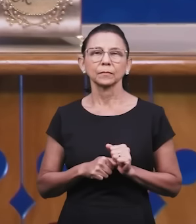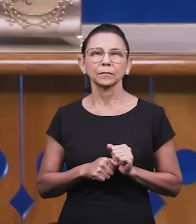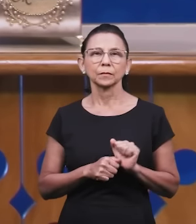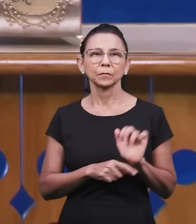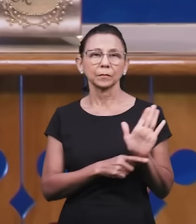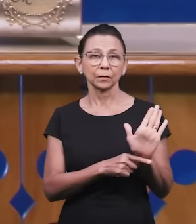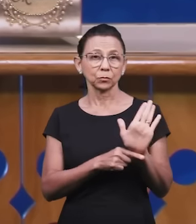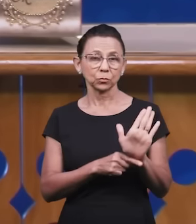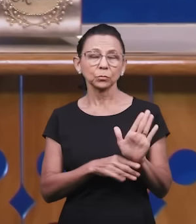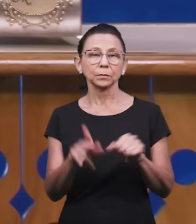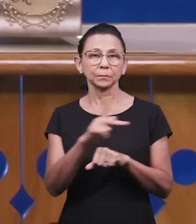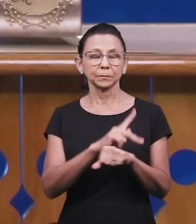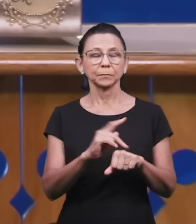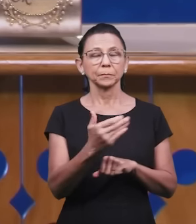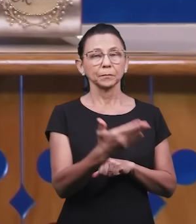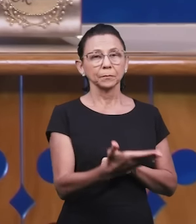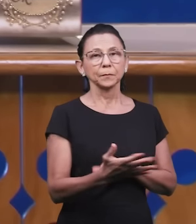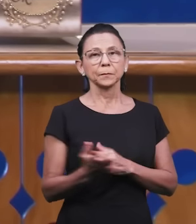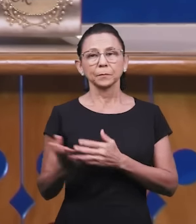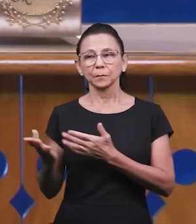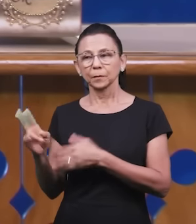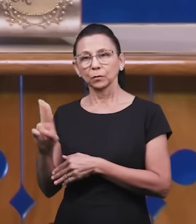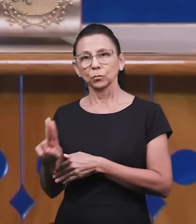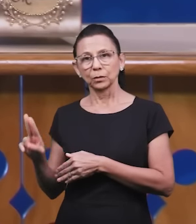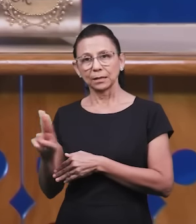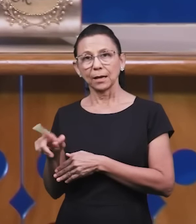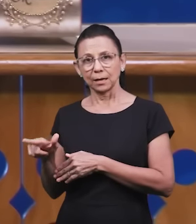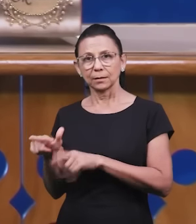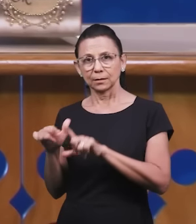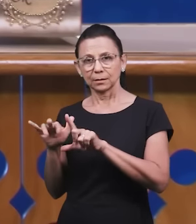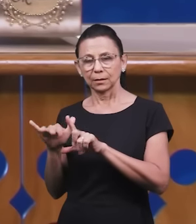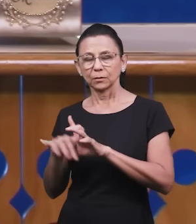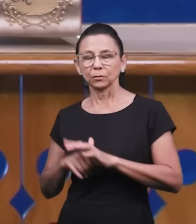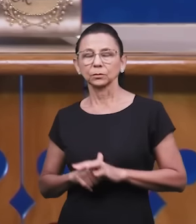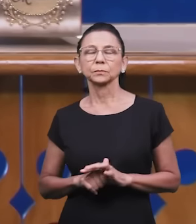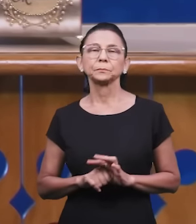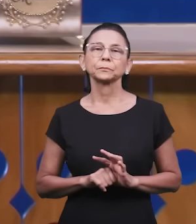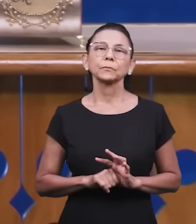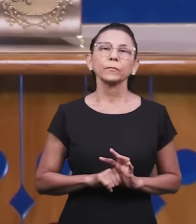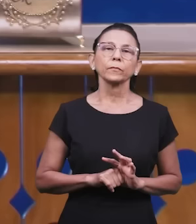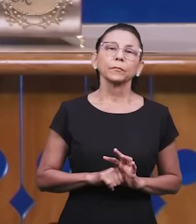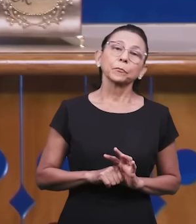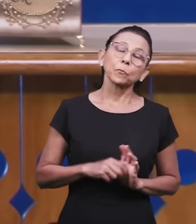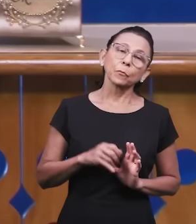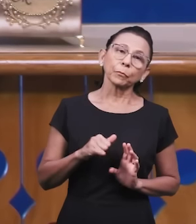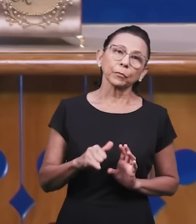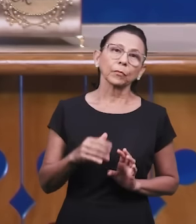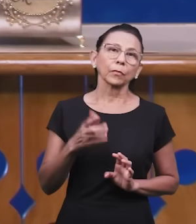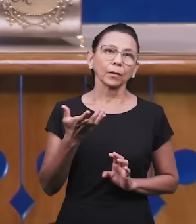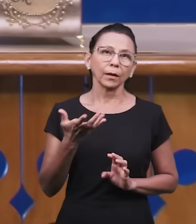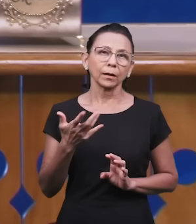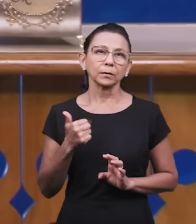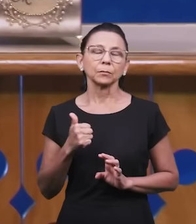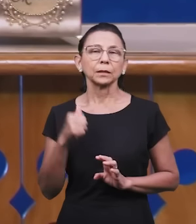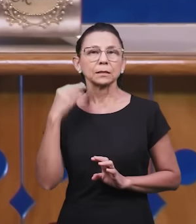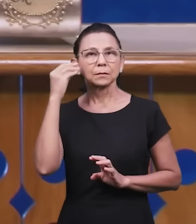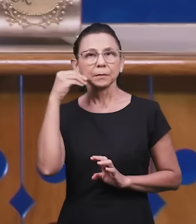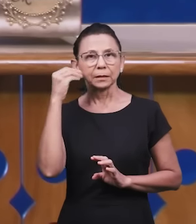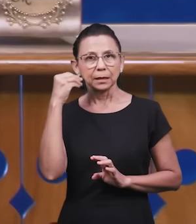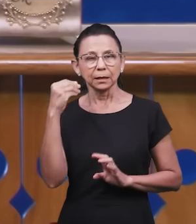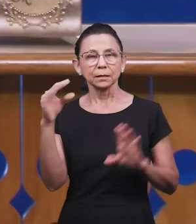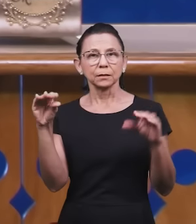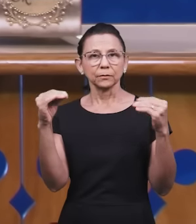estão no exterior poderão, pelo QR Code, poderão enviar a sua experiência. Também, se você quer enviar a sua experiência